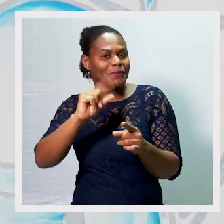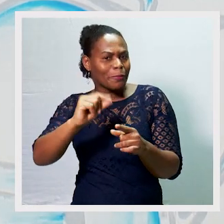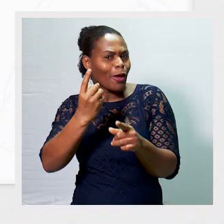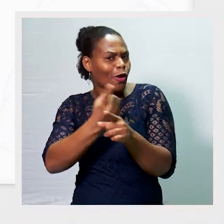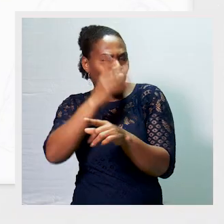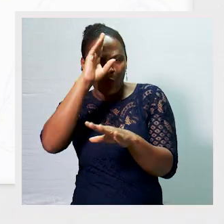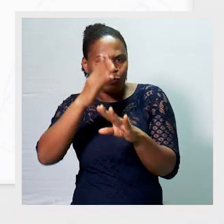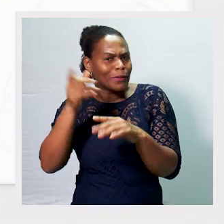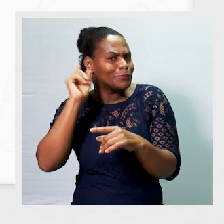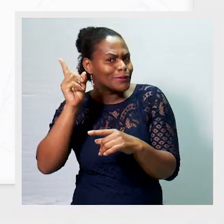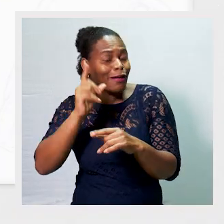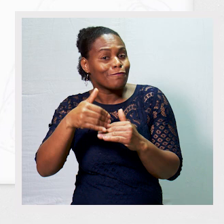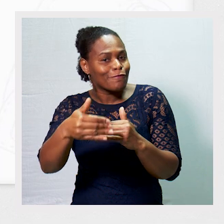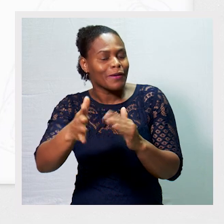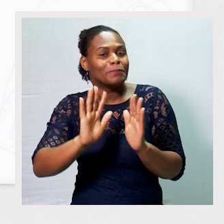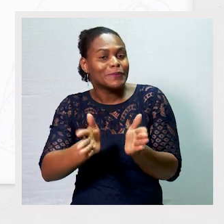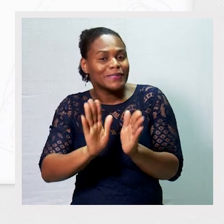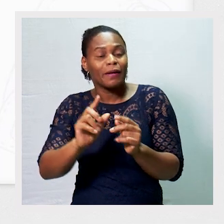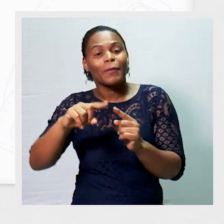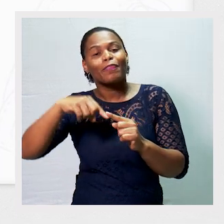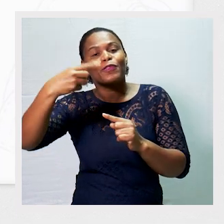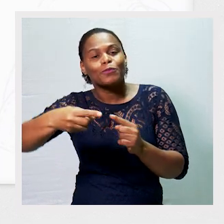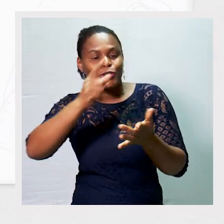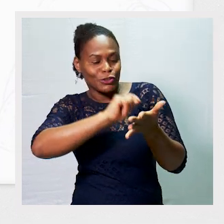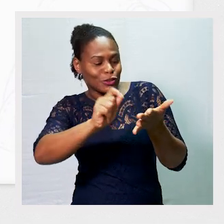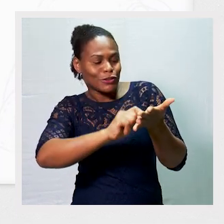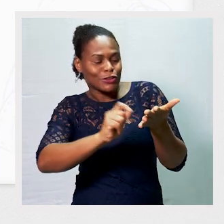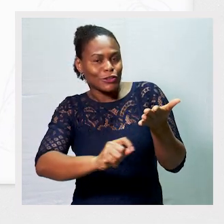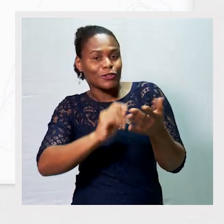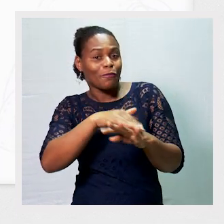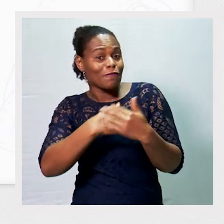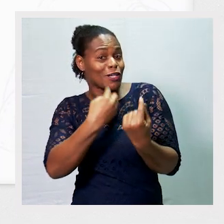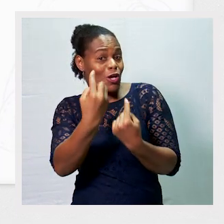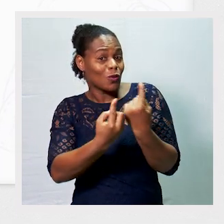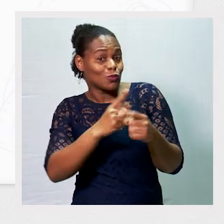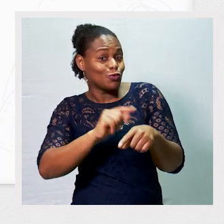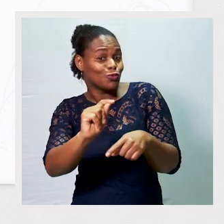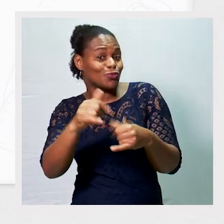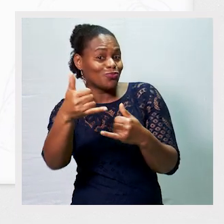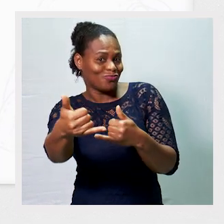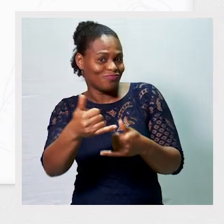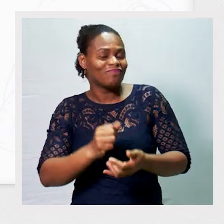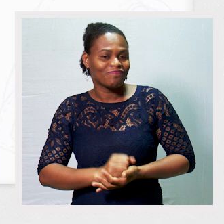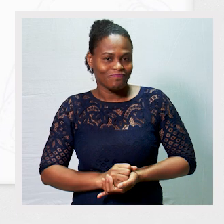alguns minutinhos. Em 2007, ele começou a falar.